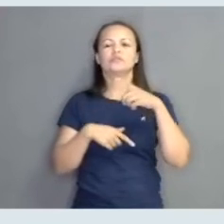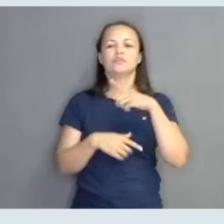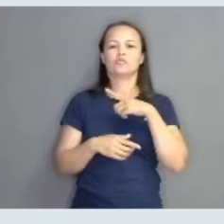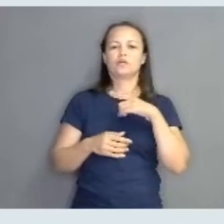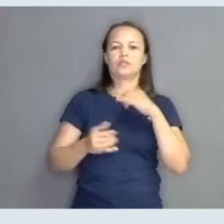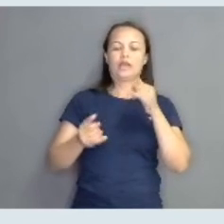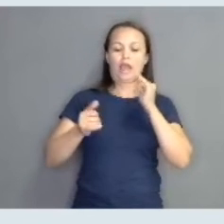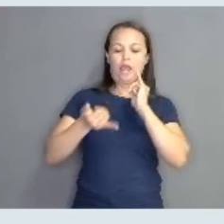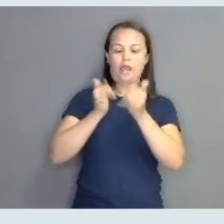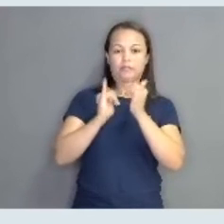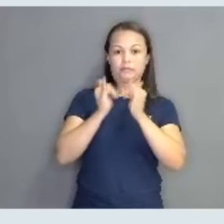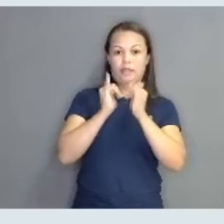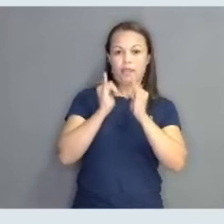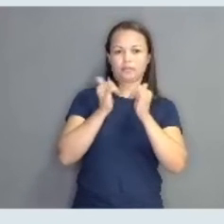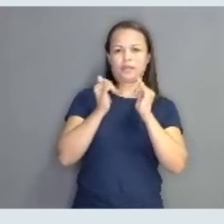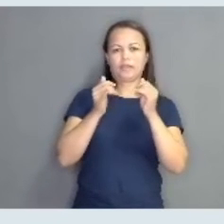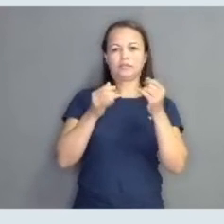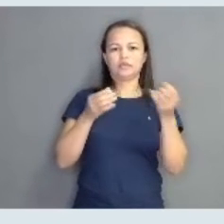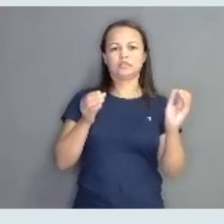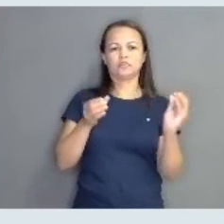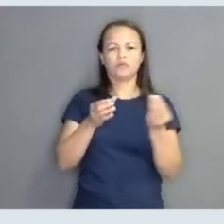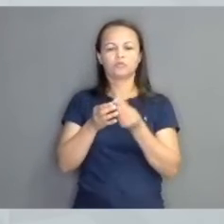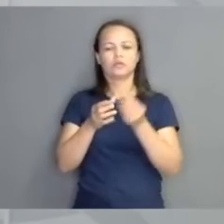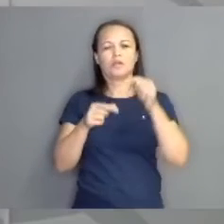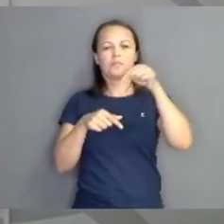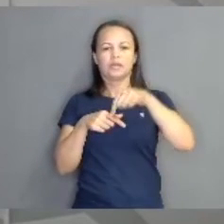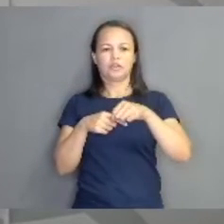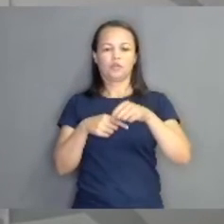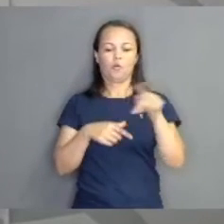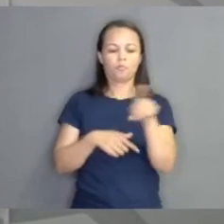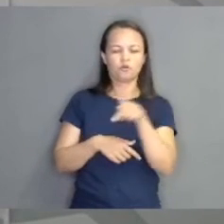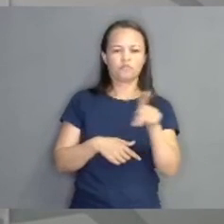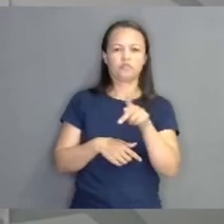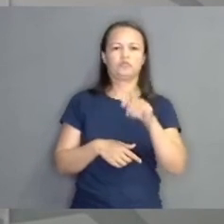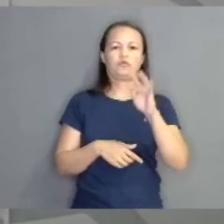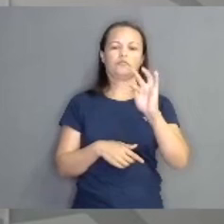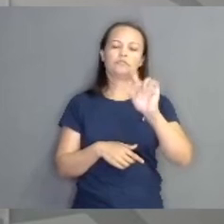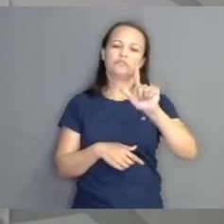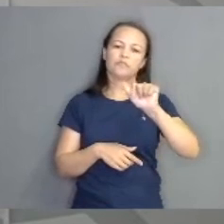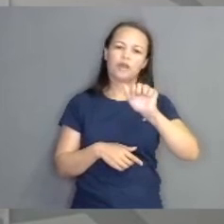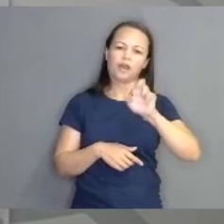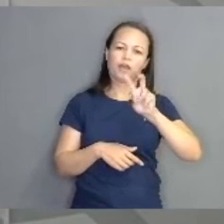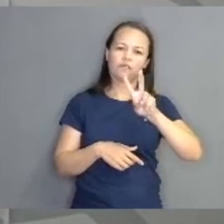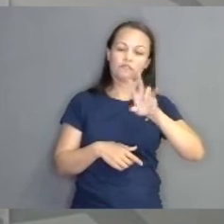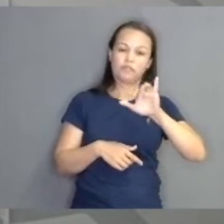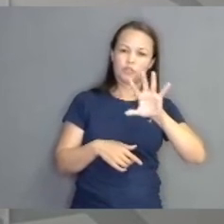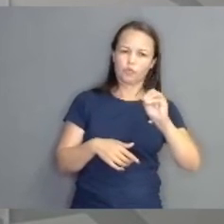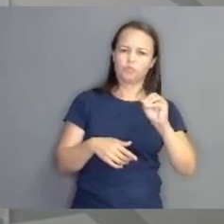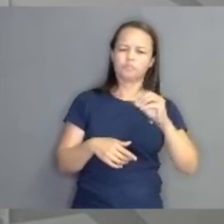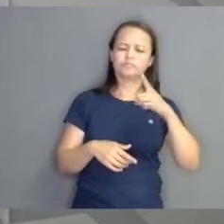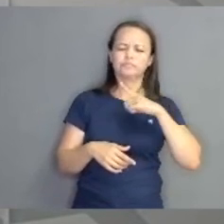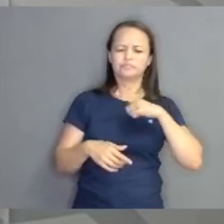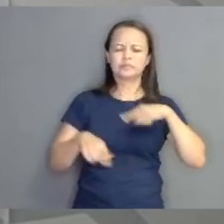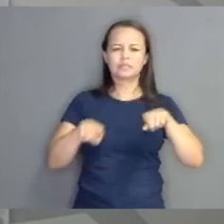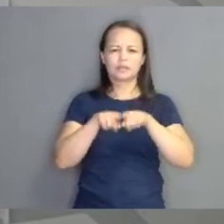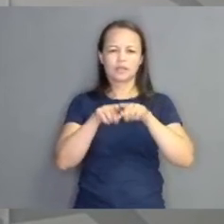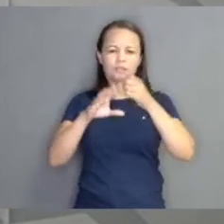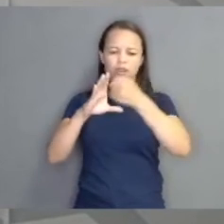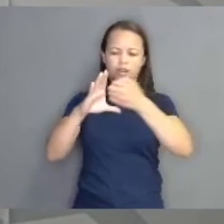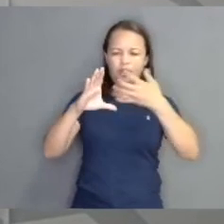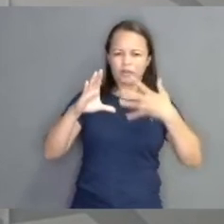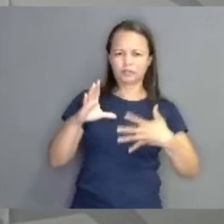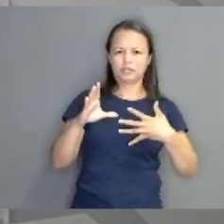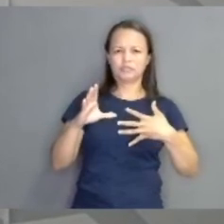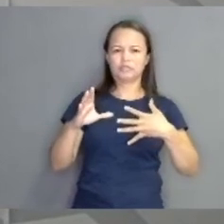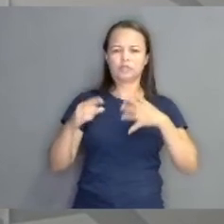que tivemos, vamos voltar para cá, professor Flávio, tivemos algumas características que eu deixei em destaque